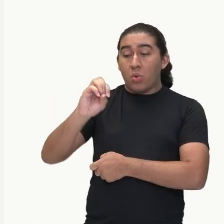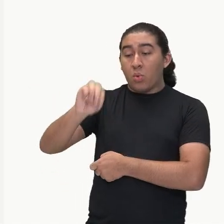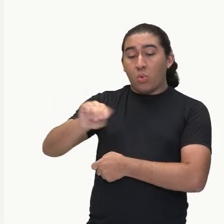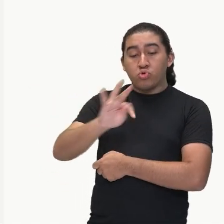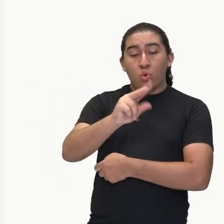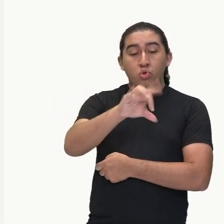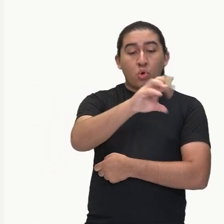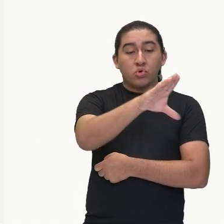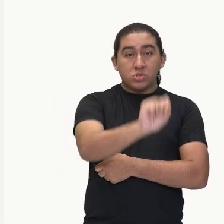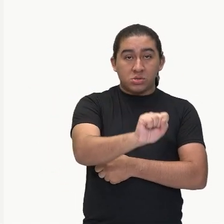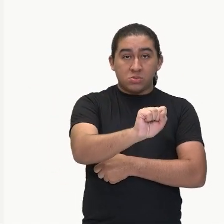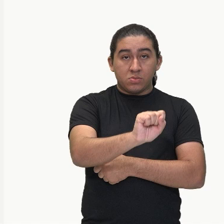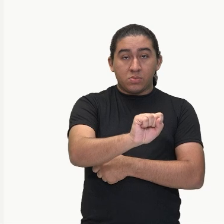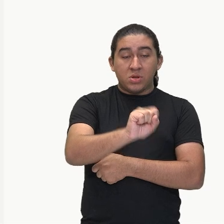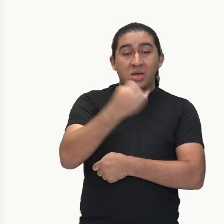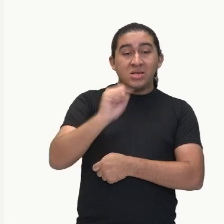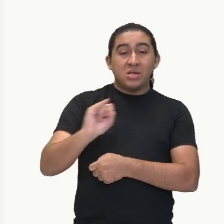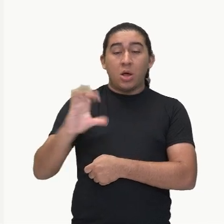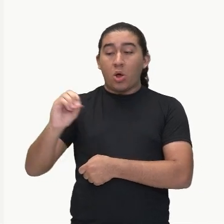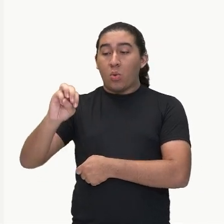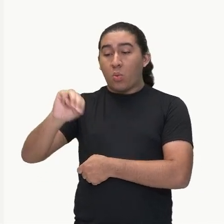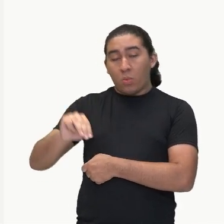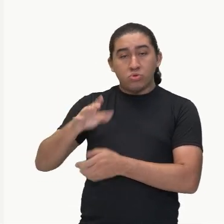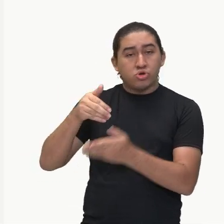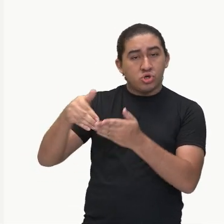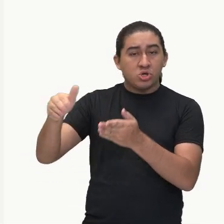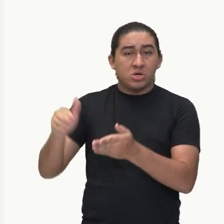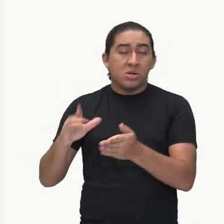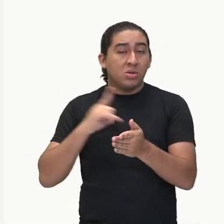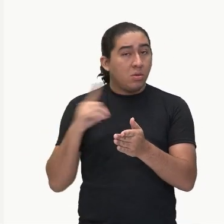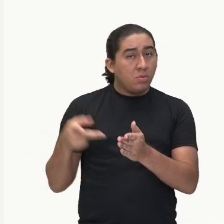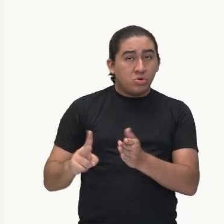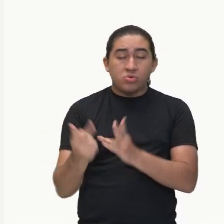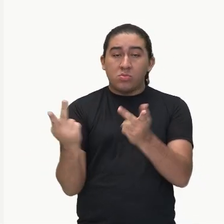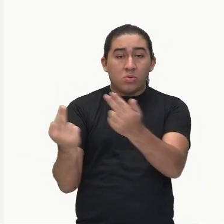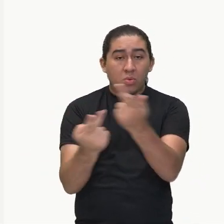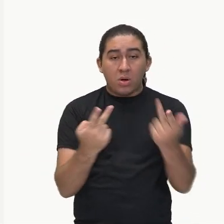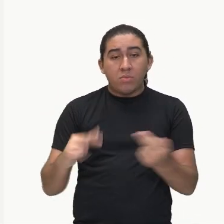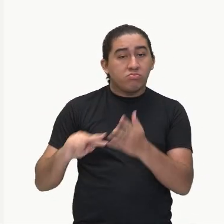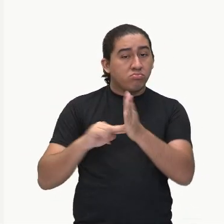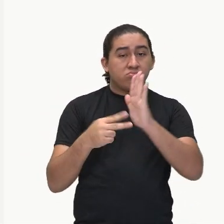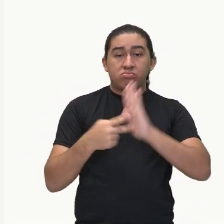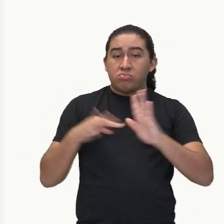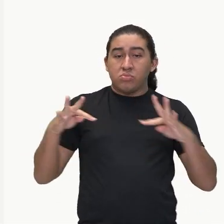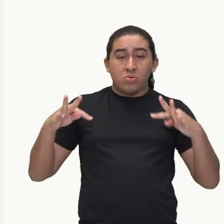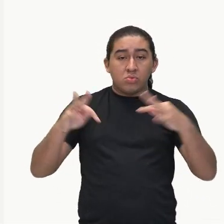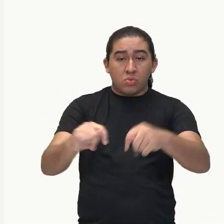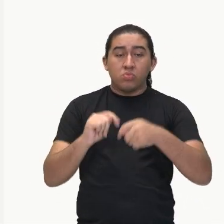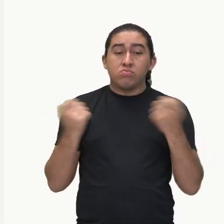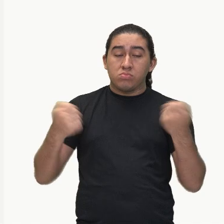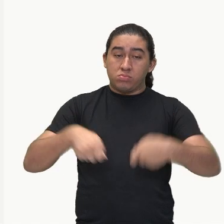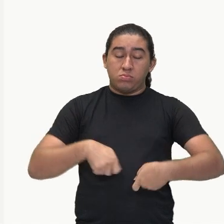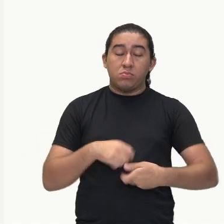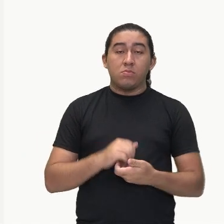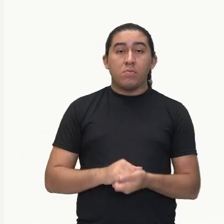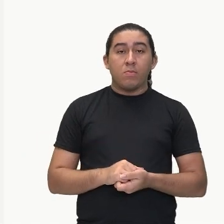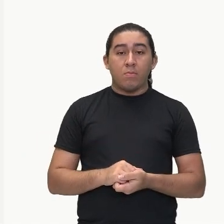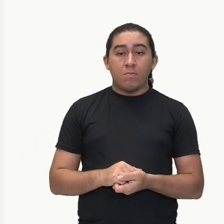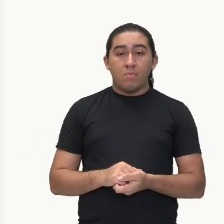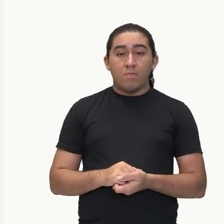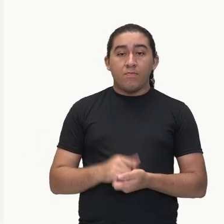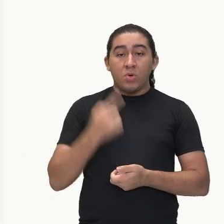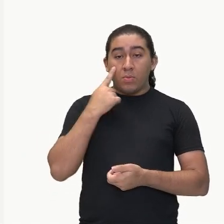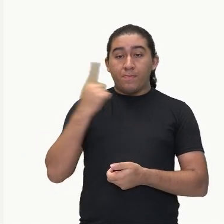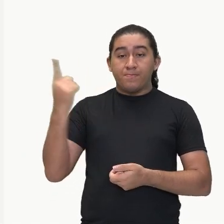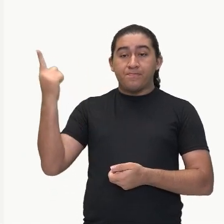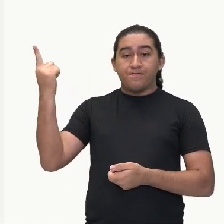eu tirar, a oração tem sentido do mesmo jeito, né? O pintor, com seus auxiliares, resolveu mudar,